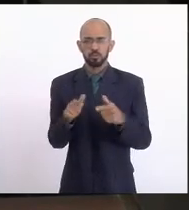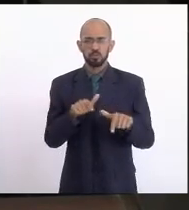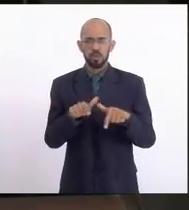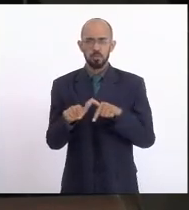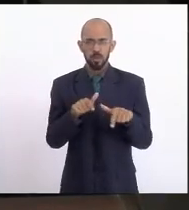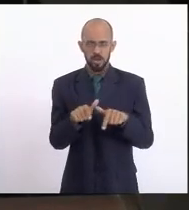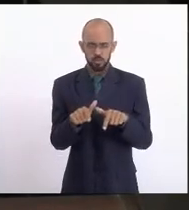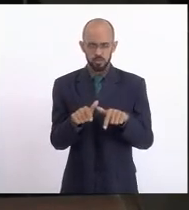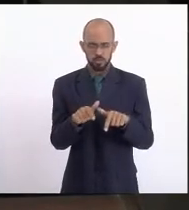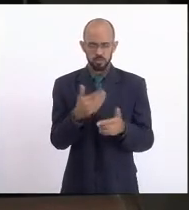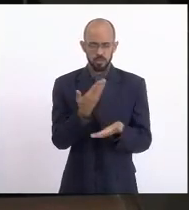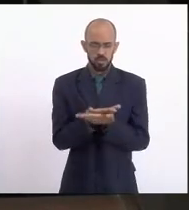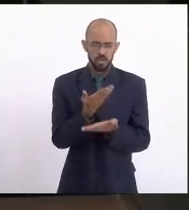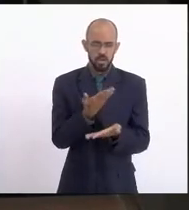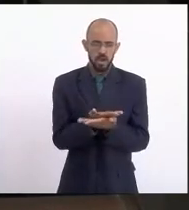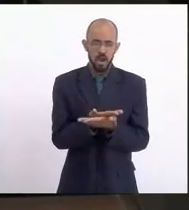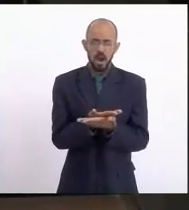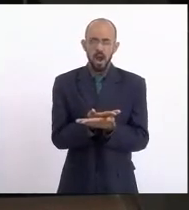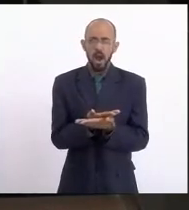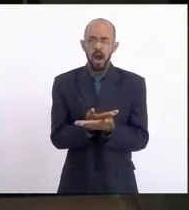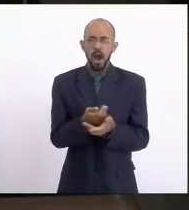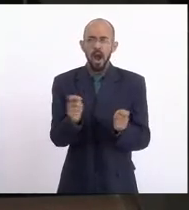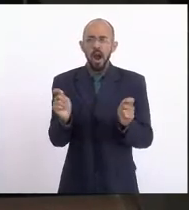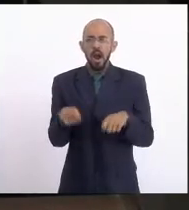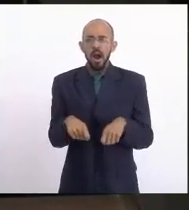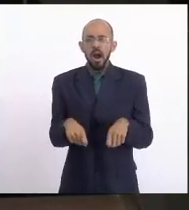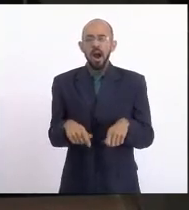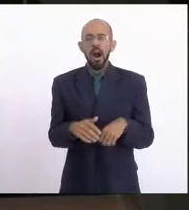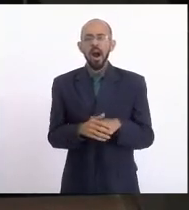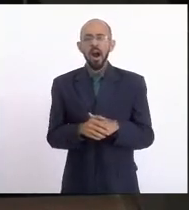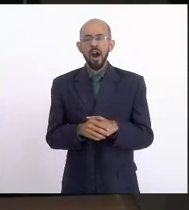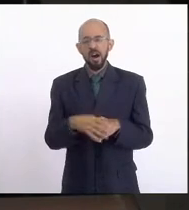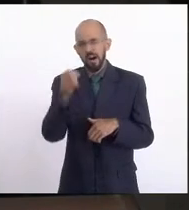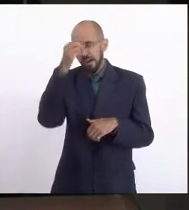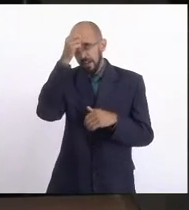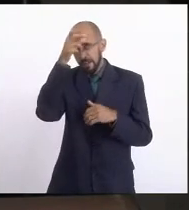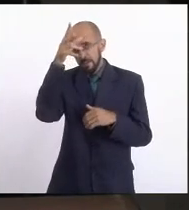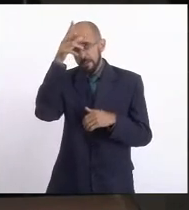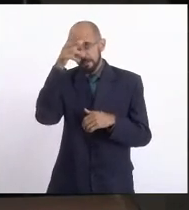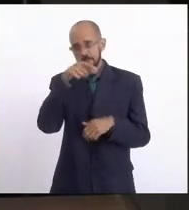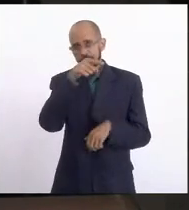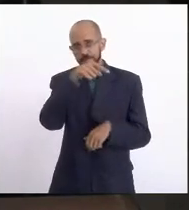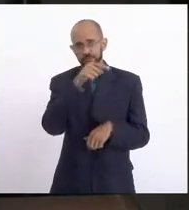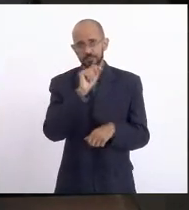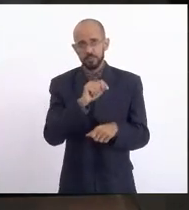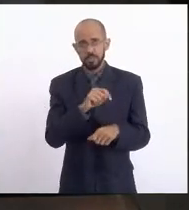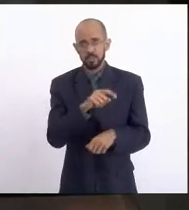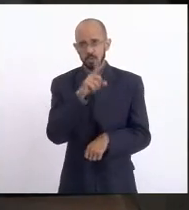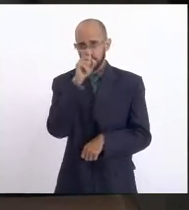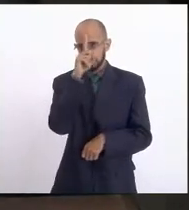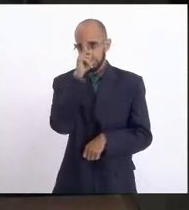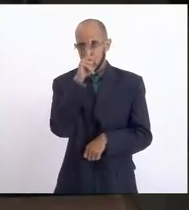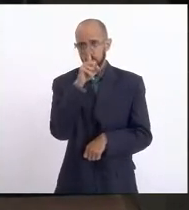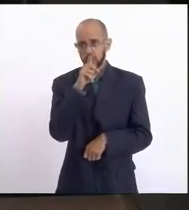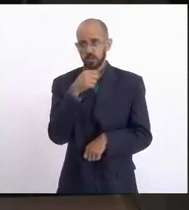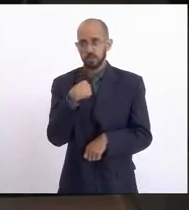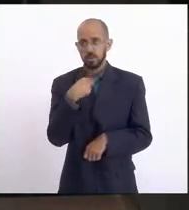para estudar a viabilidade da municipalização desse hospital. Pois bem, o que chama a